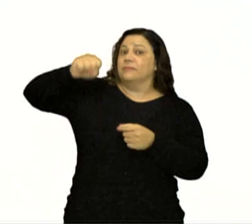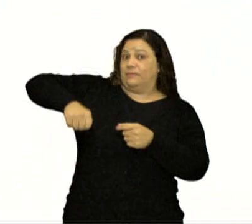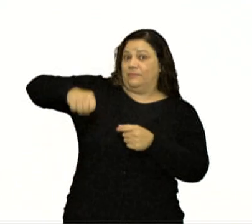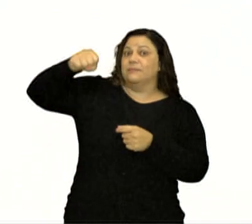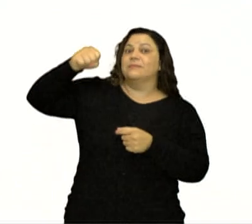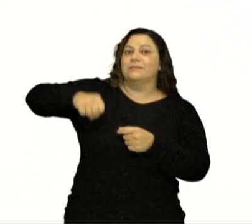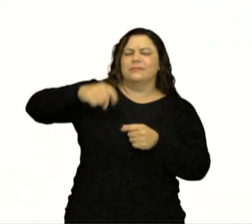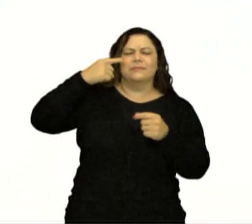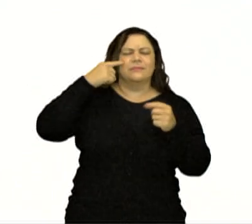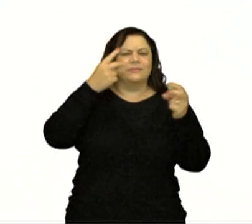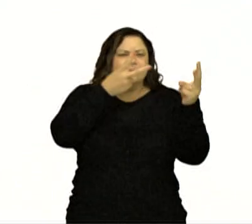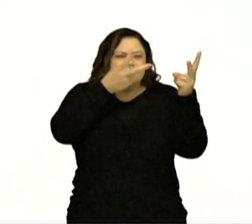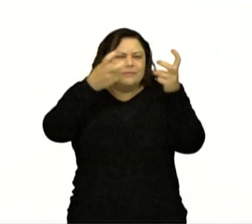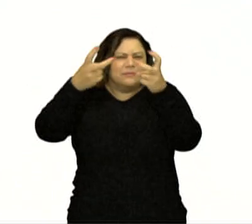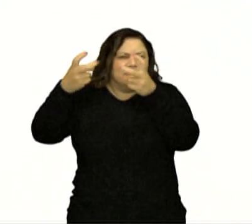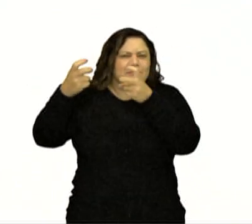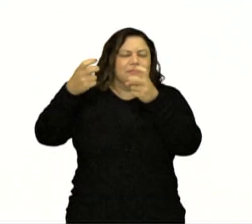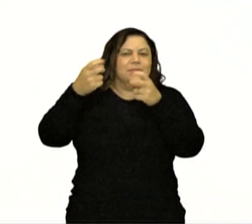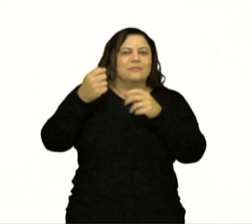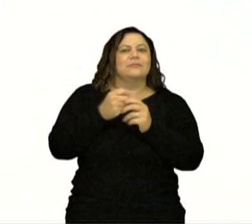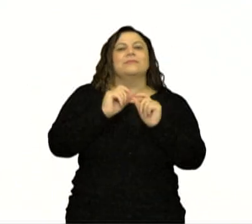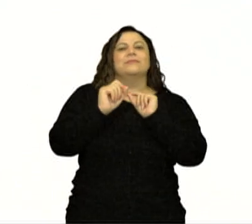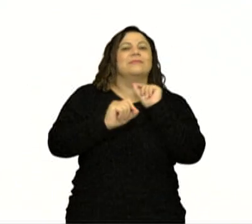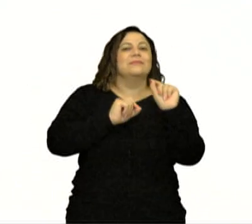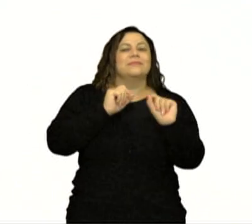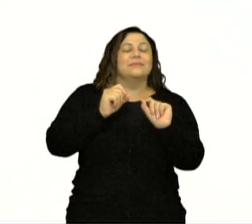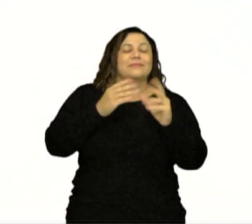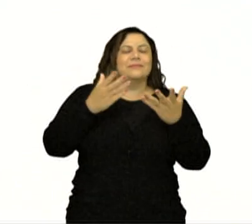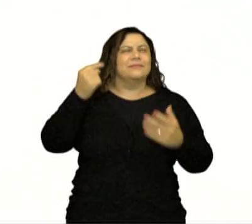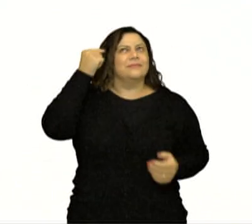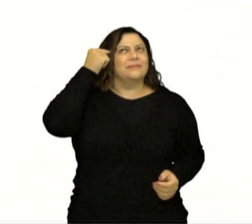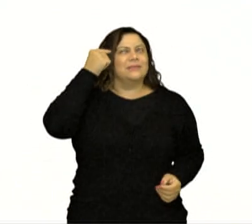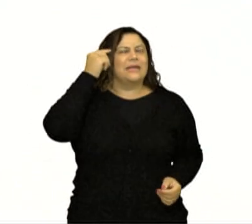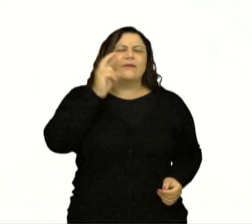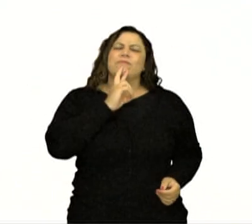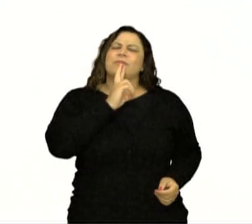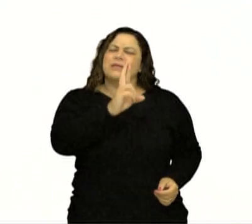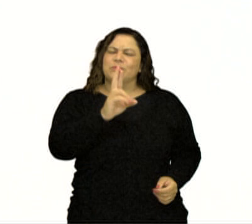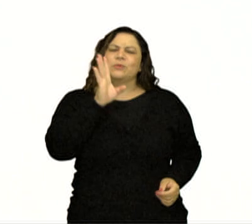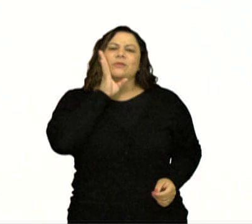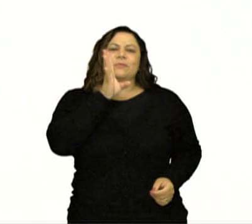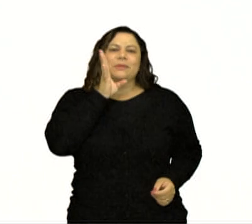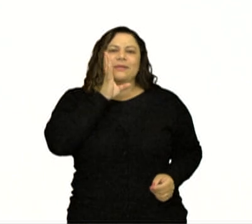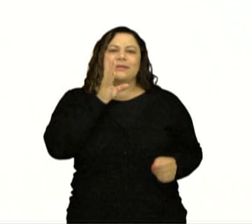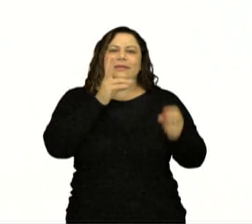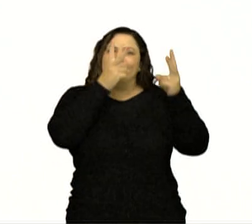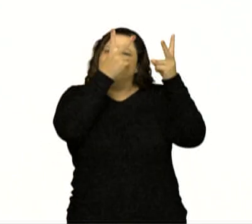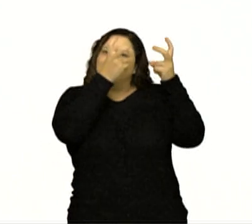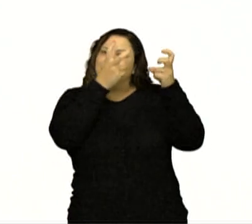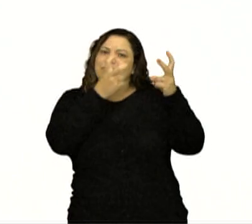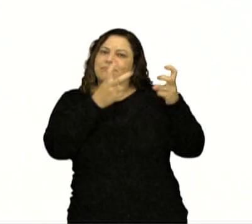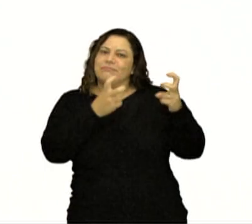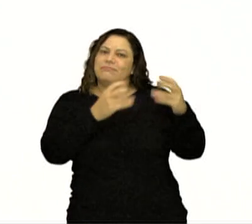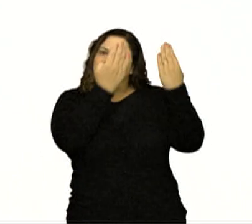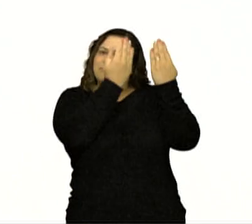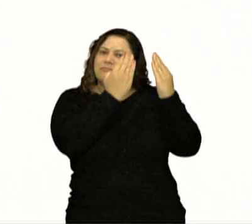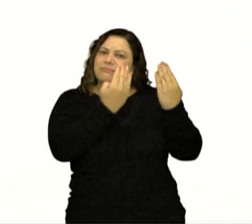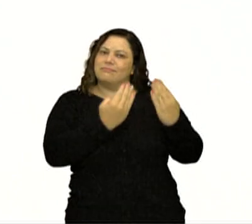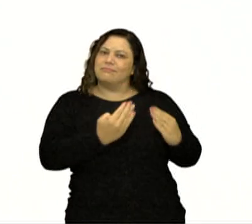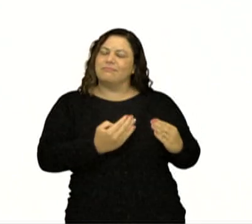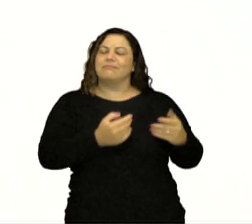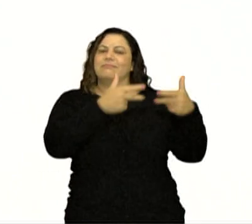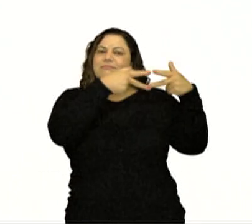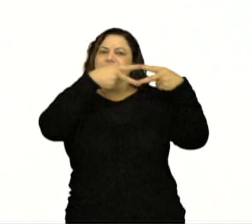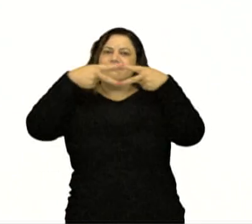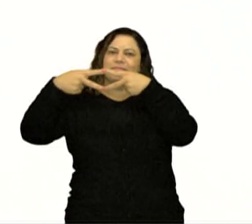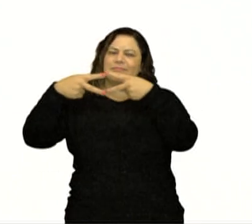então vamos fazer ali aquilo que vai ser mandado. Então, gente, pensa numa resposta aí bem bacana, analisando essa charge, você vai se surpreender